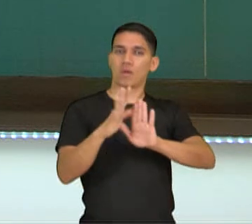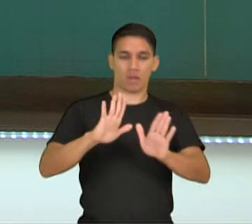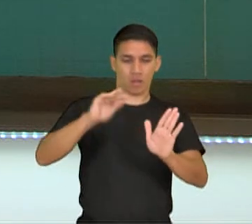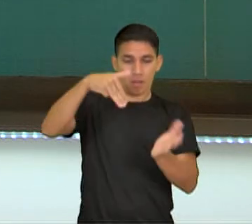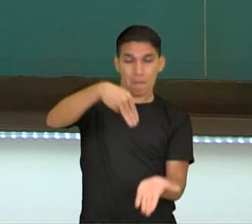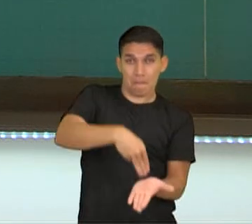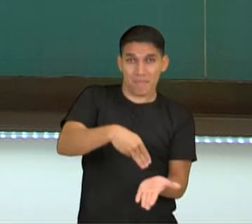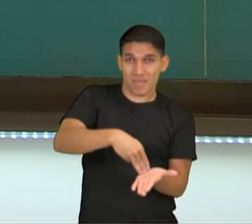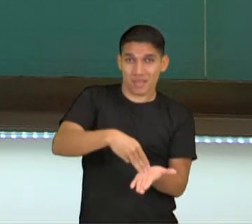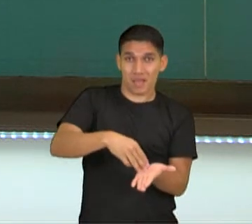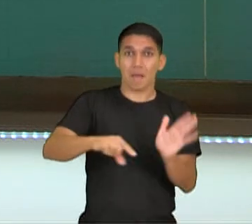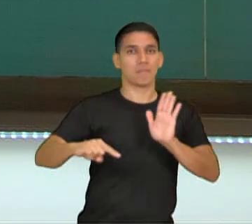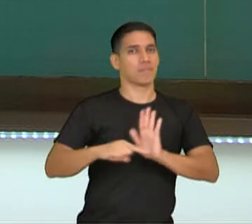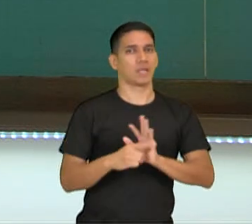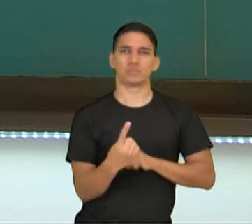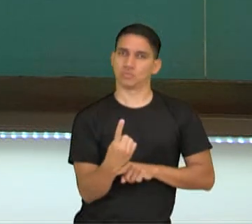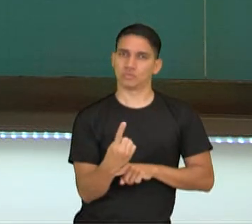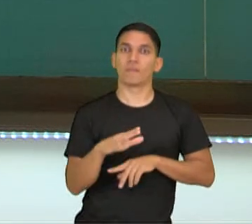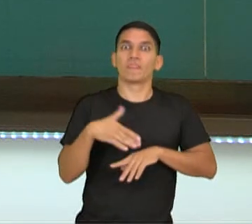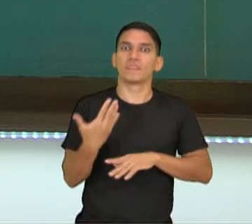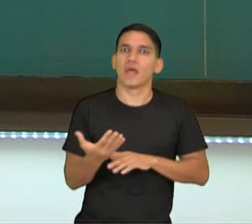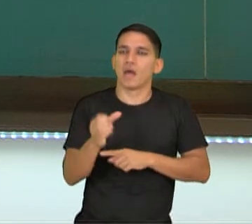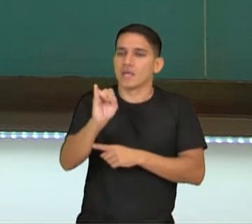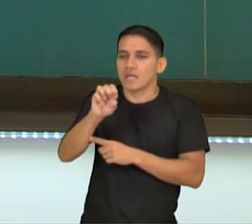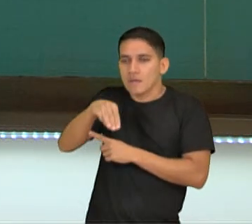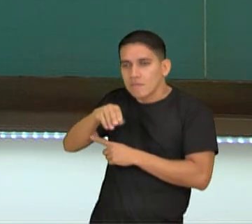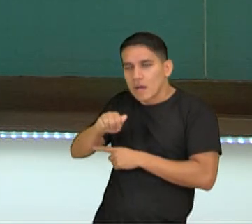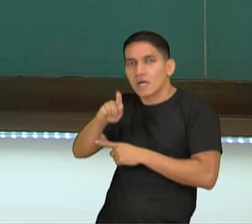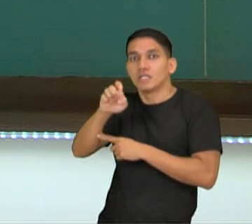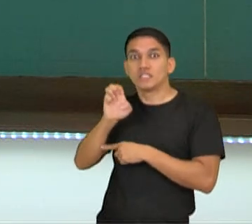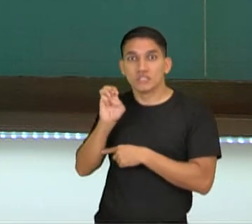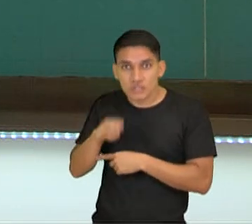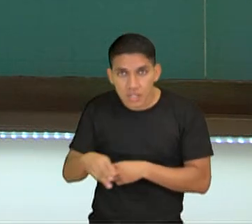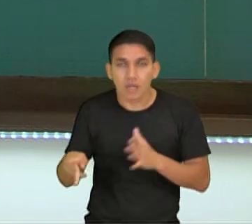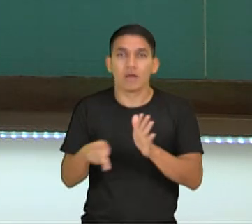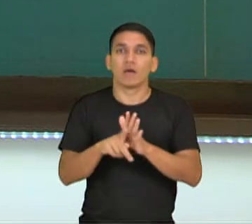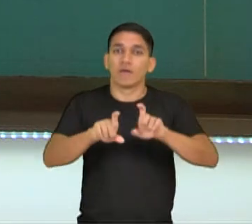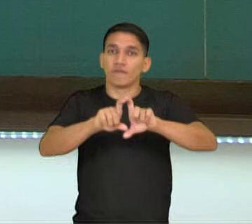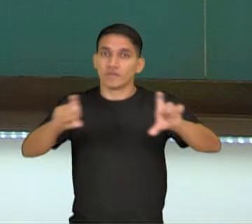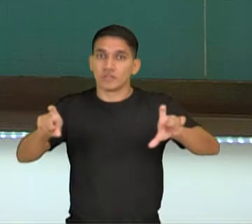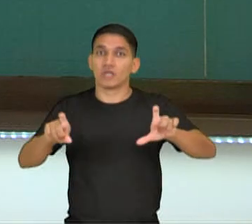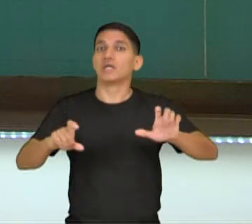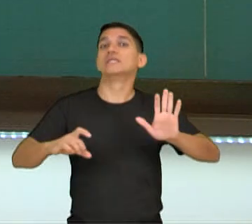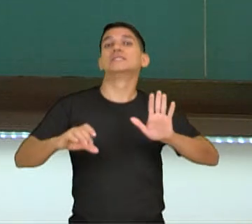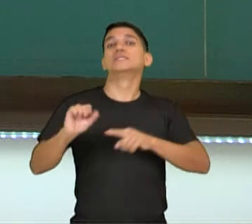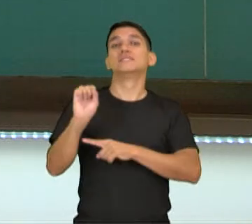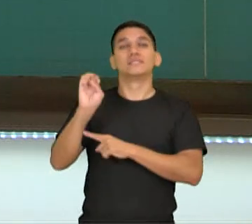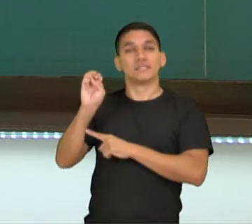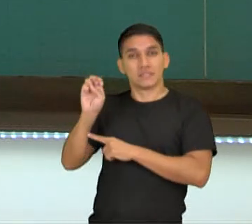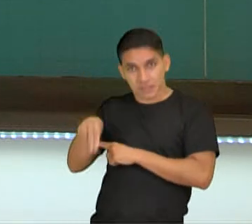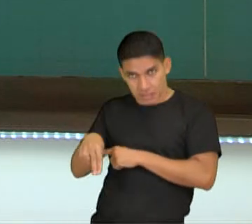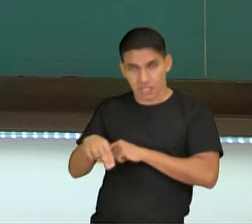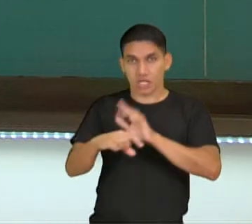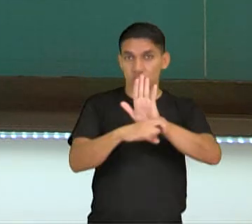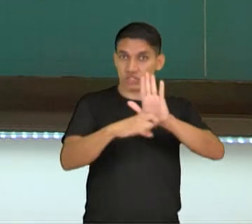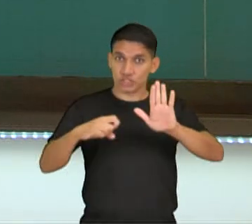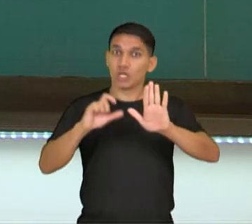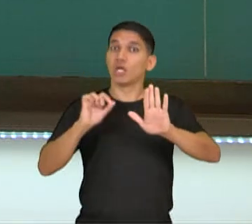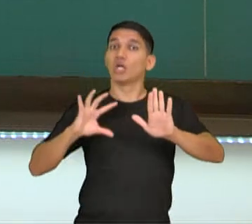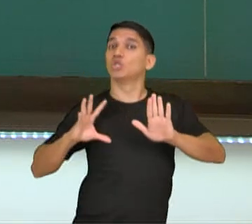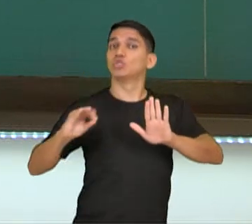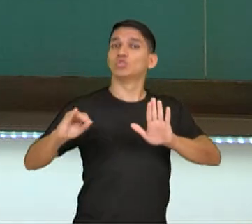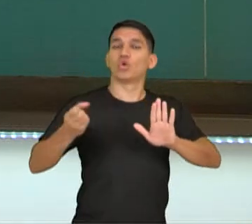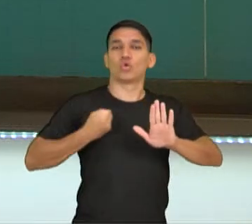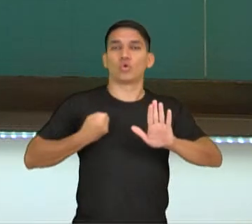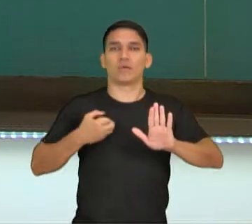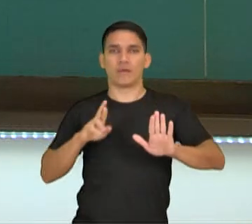é -1. Então, a imagem da função seno de x é todos os reais que estão entre